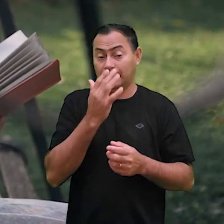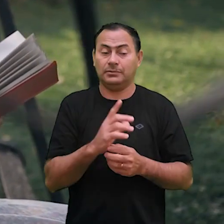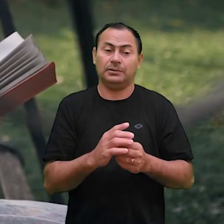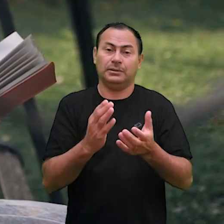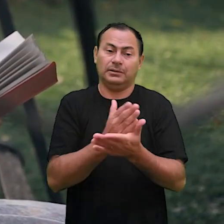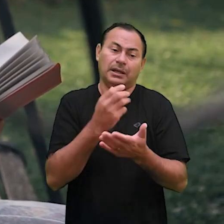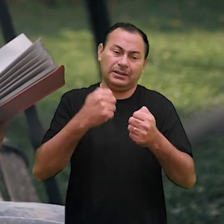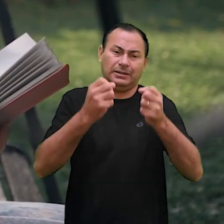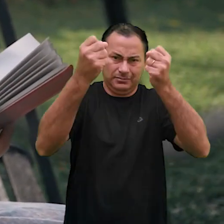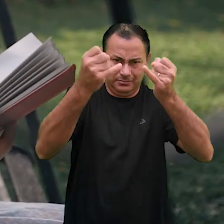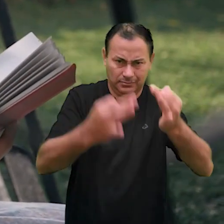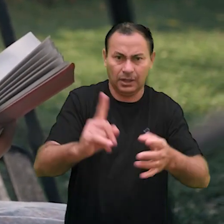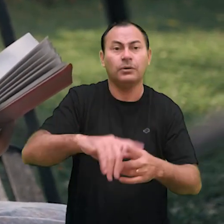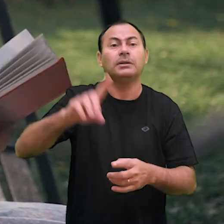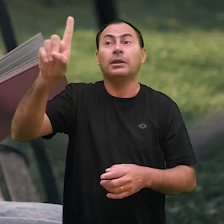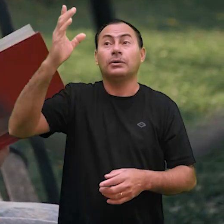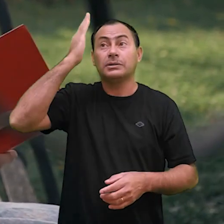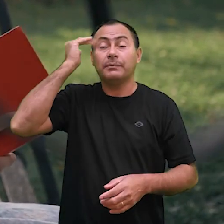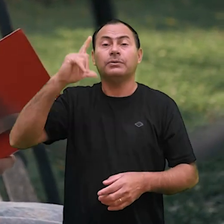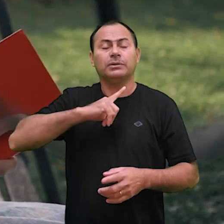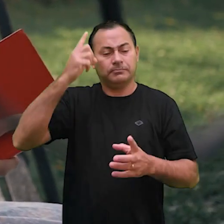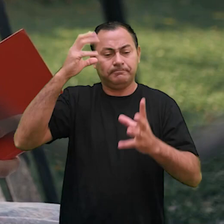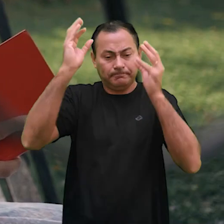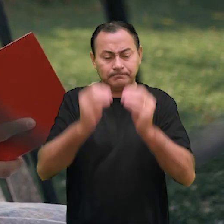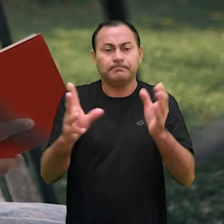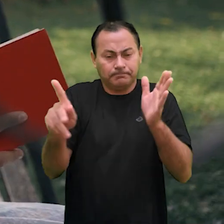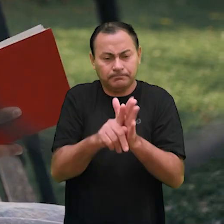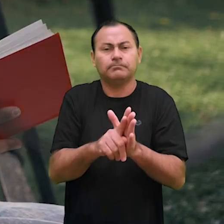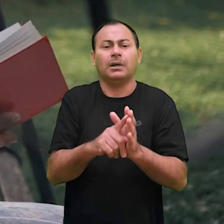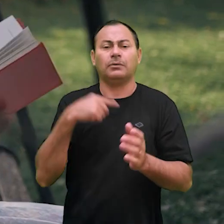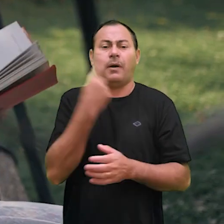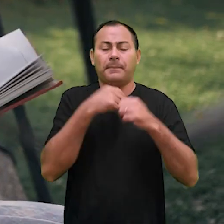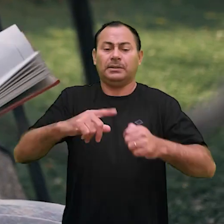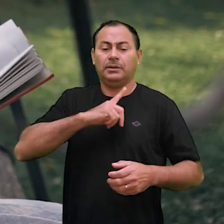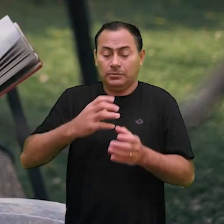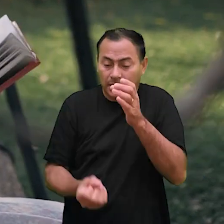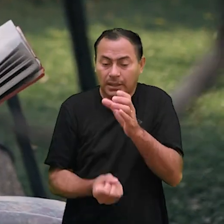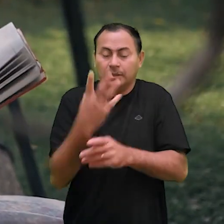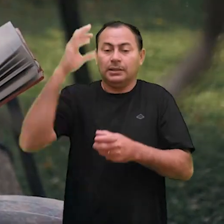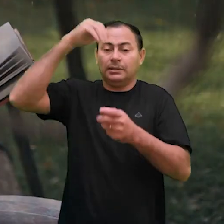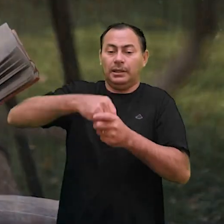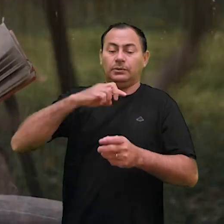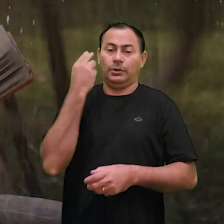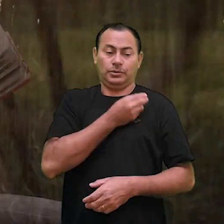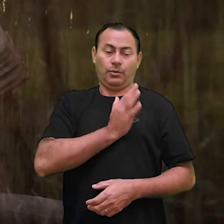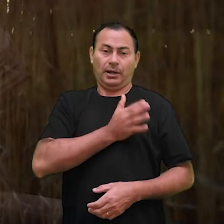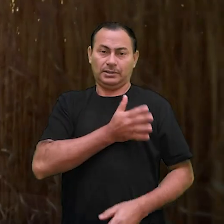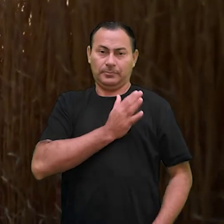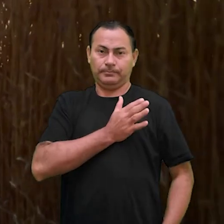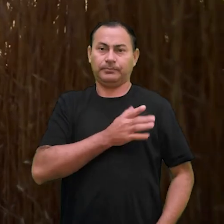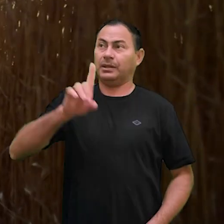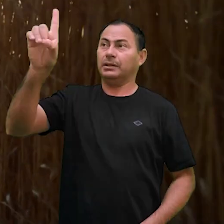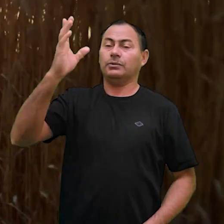é porque ele achasse que nos devia alguma explicação. Deus sabia que um dia chegaríamos à conclusão de que nós próprios precisamos de um ato de criação